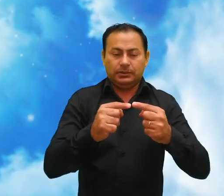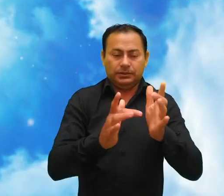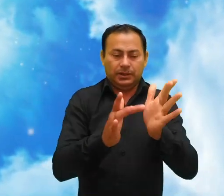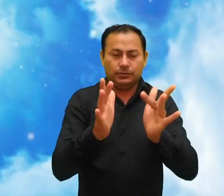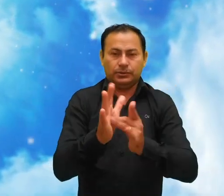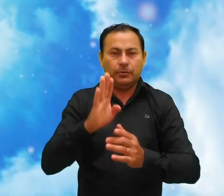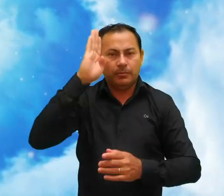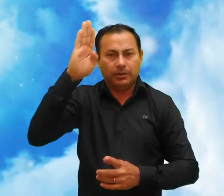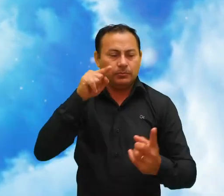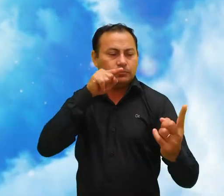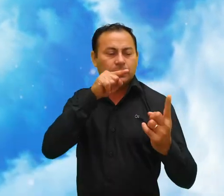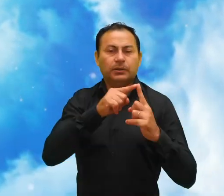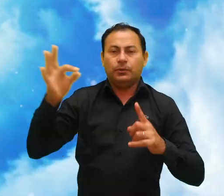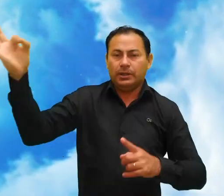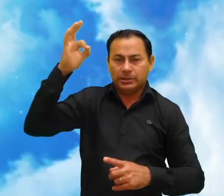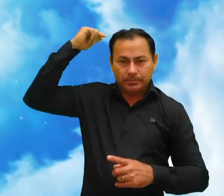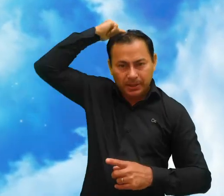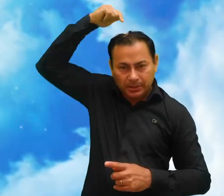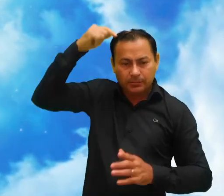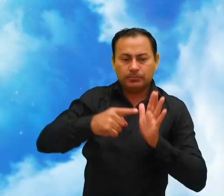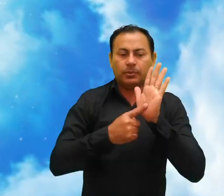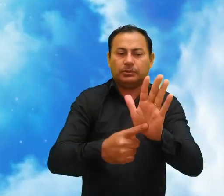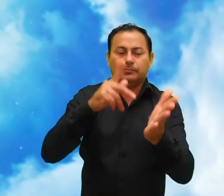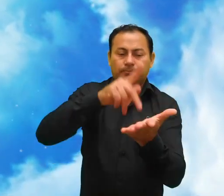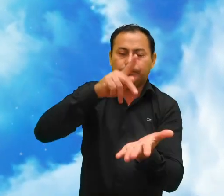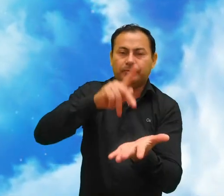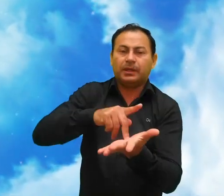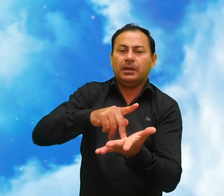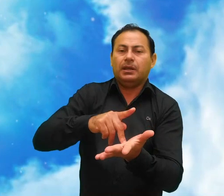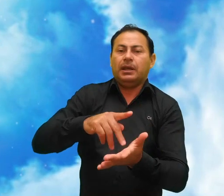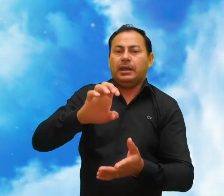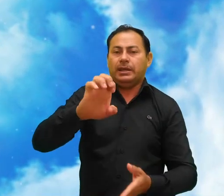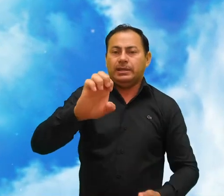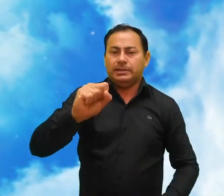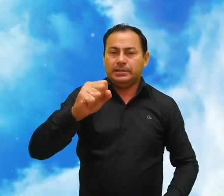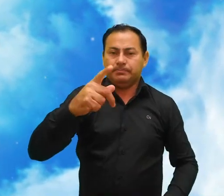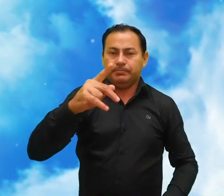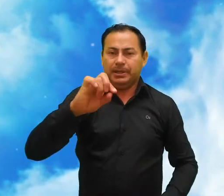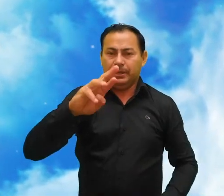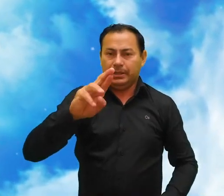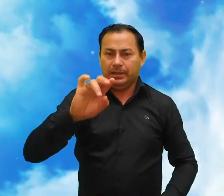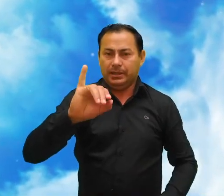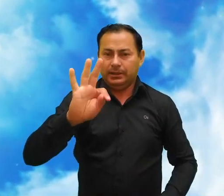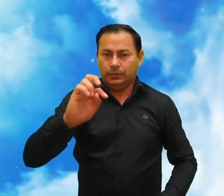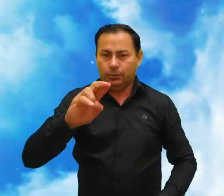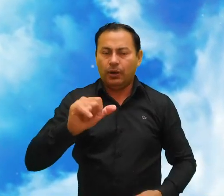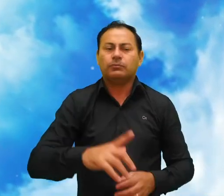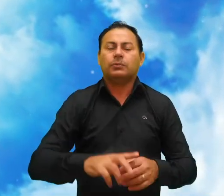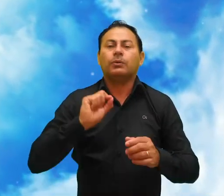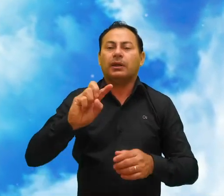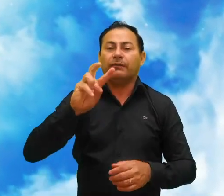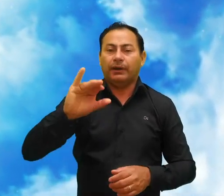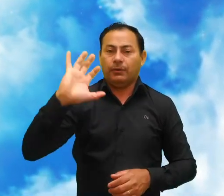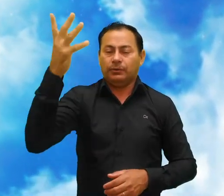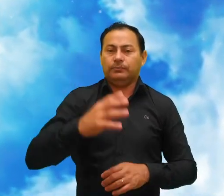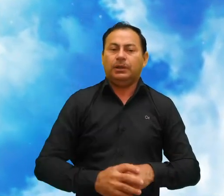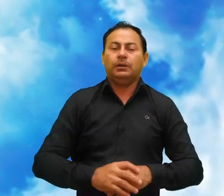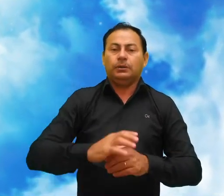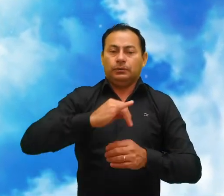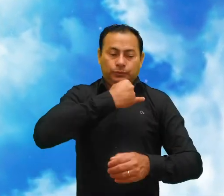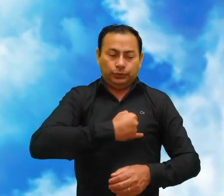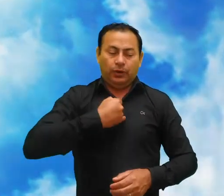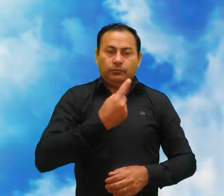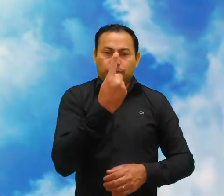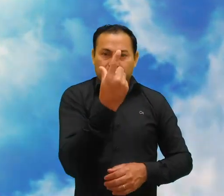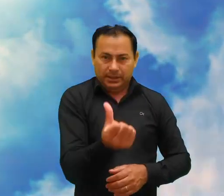a principal função do Espírito Santo é nos revelar as verdades espirituais referente ao que está para acontecer. João